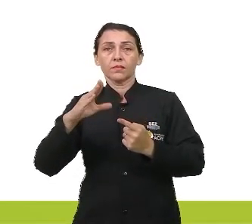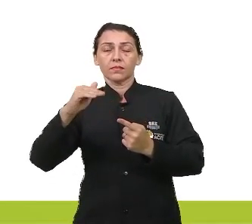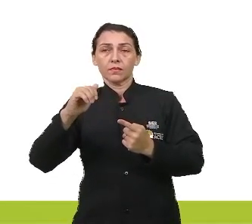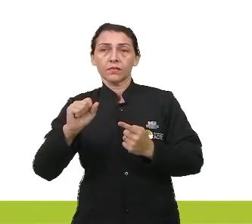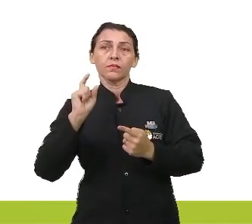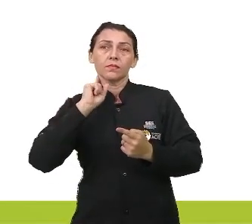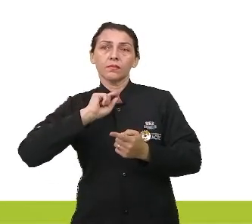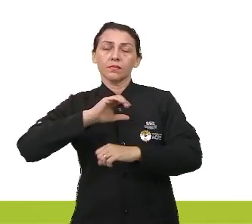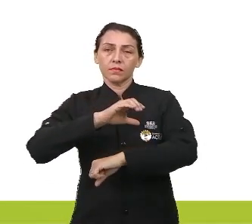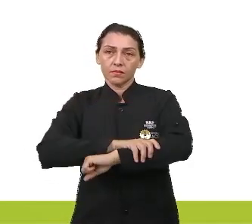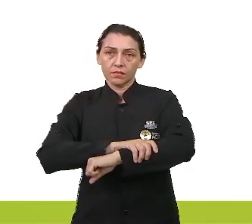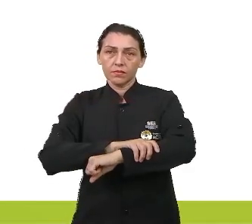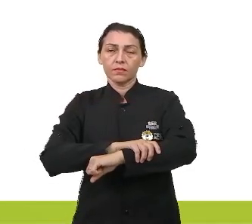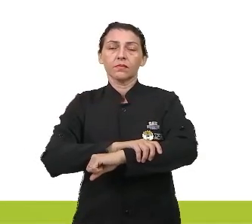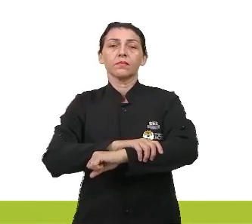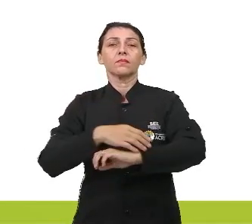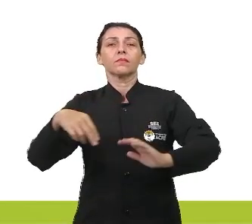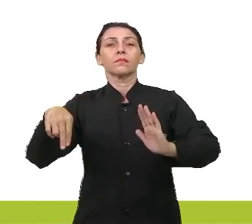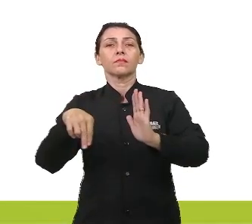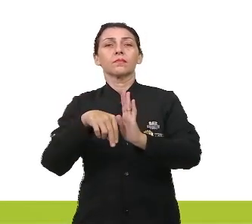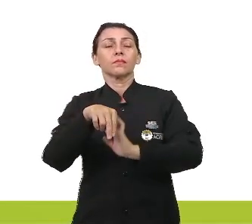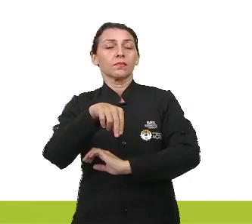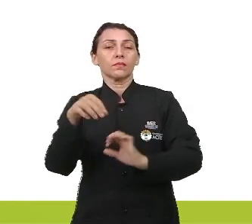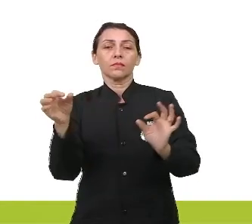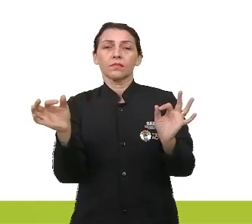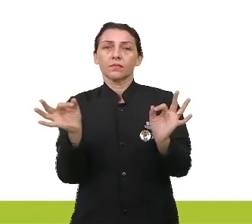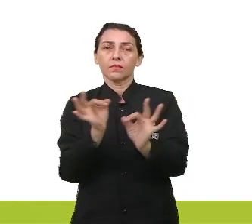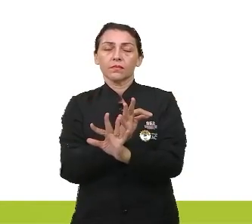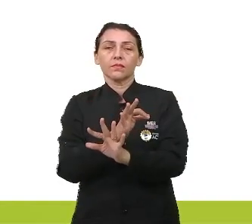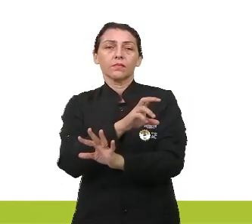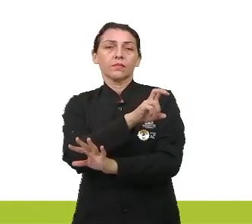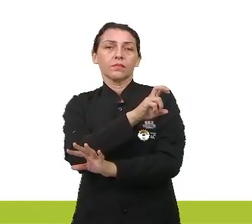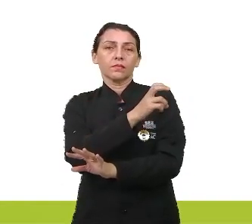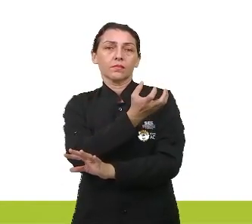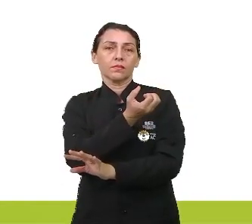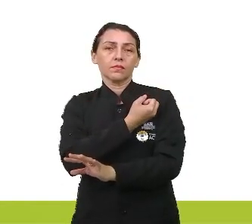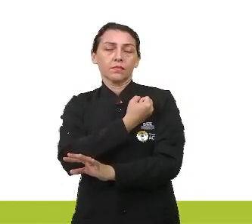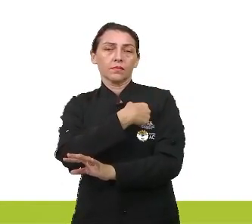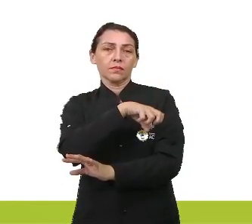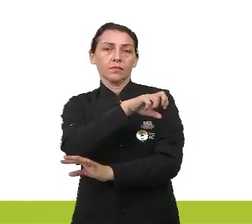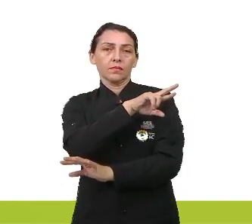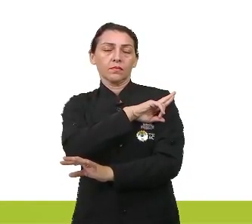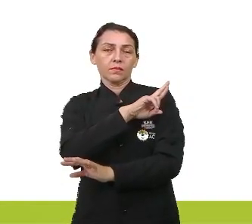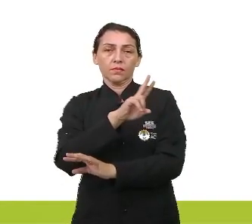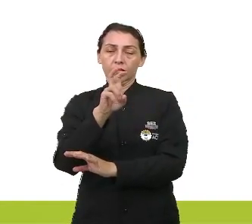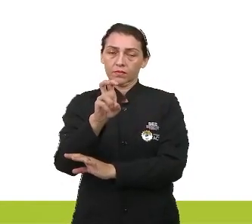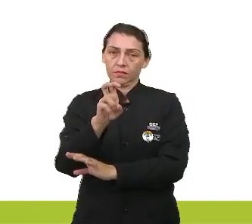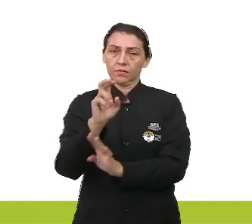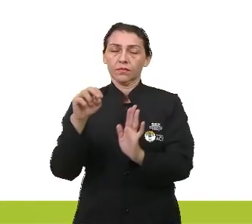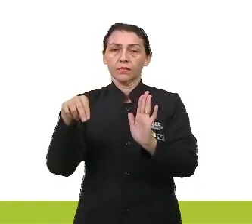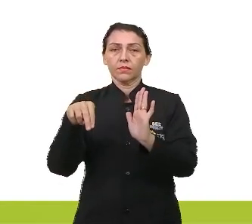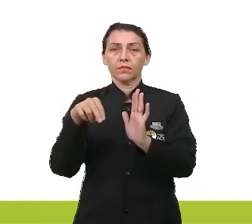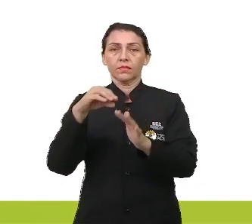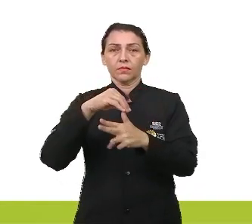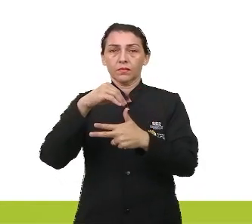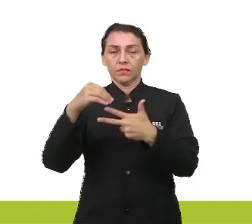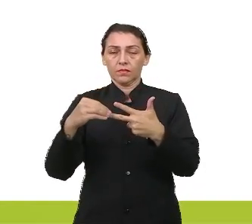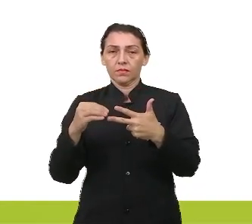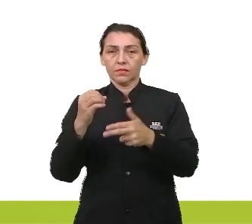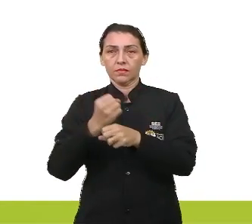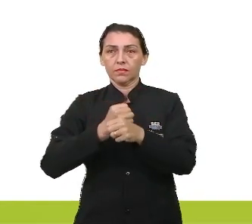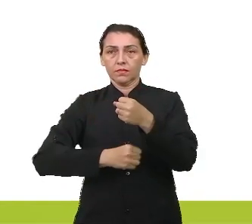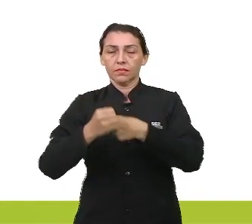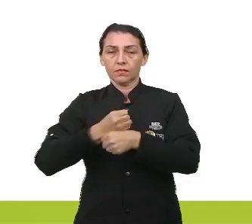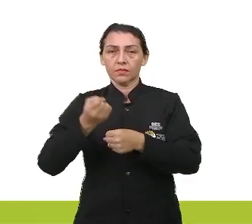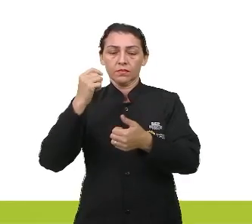Minas Gerais, fechou a competência de número 5 no Enem do ano passado, né? Colocou aí os 5